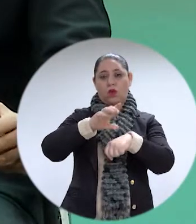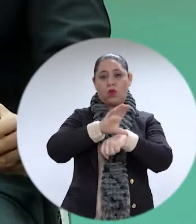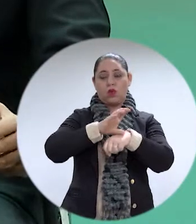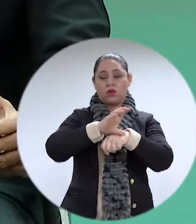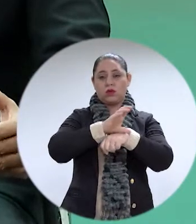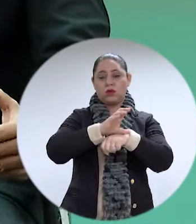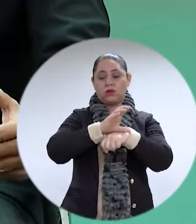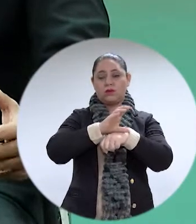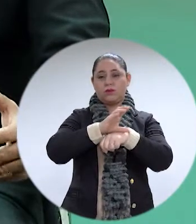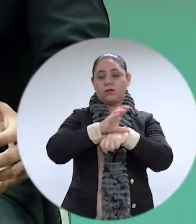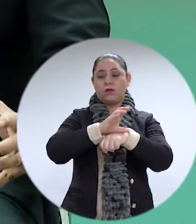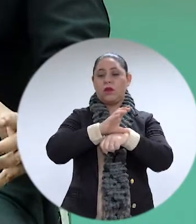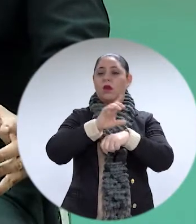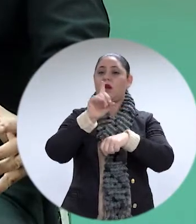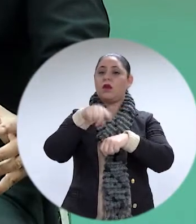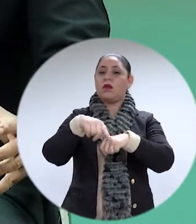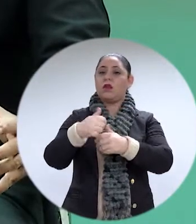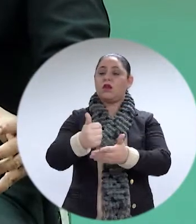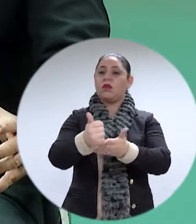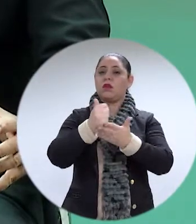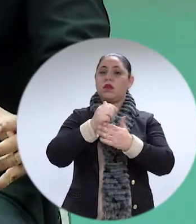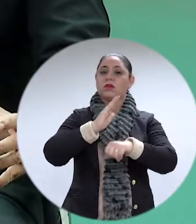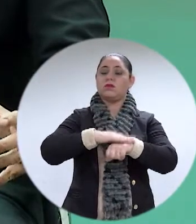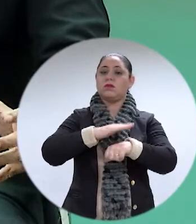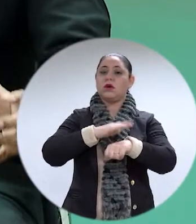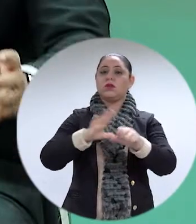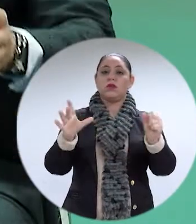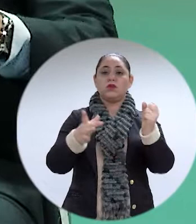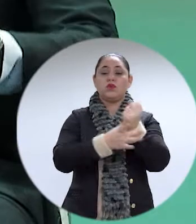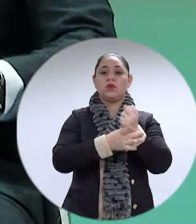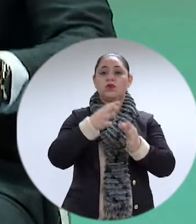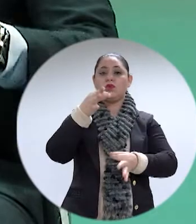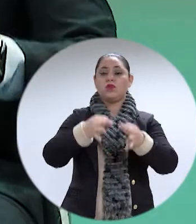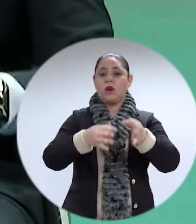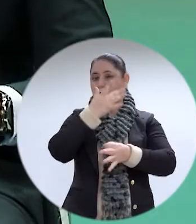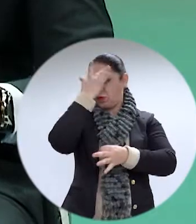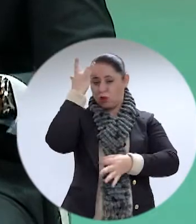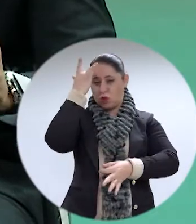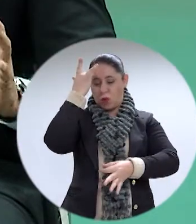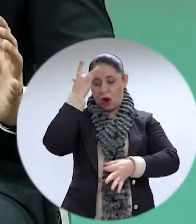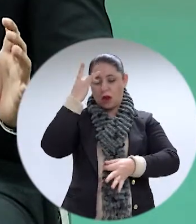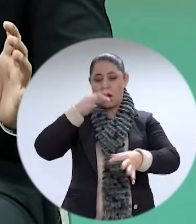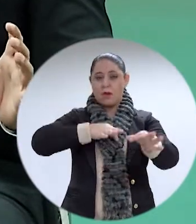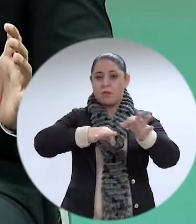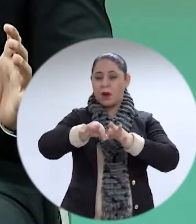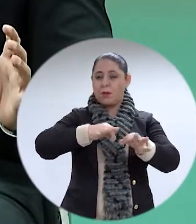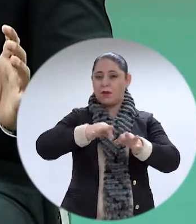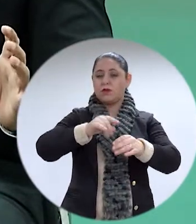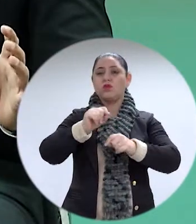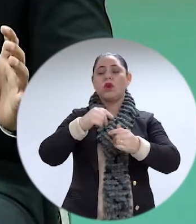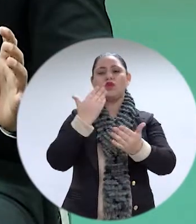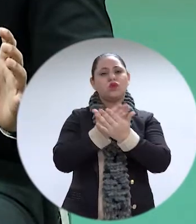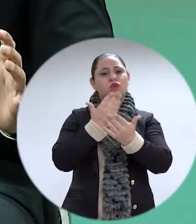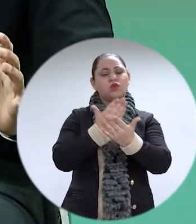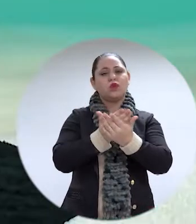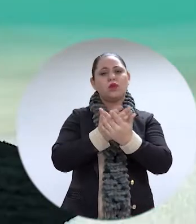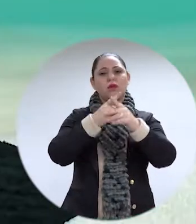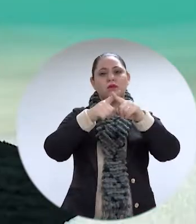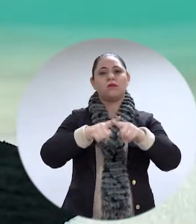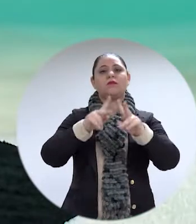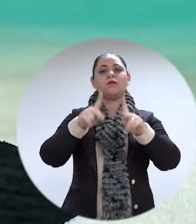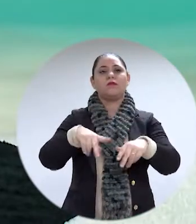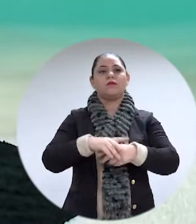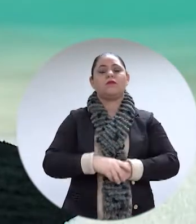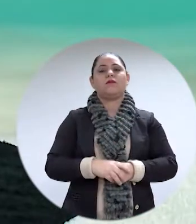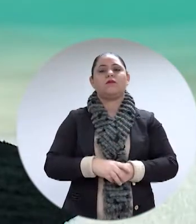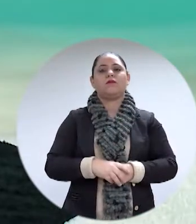constitucional, no meu modo de entender, ela traz mais segurança jurídica para aqueles que se preparam para concurso público.